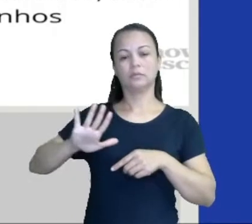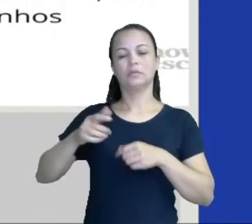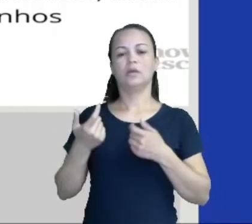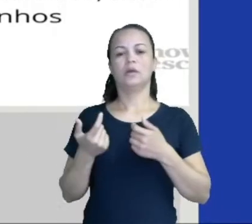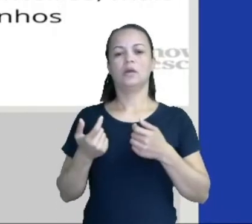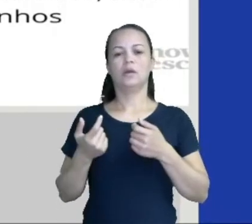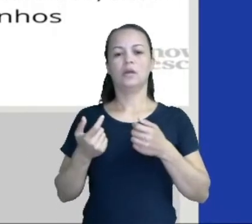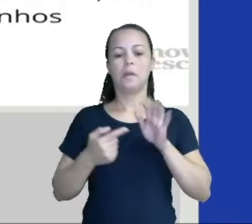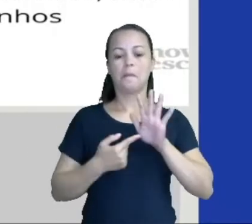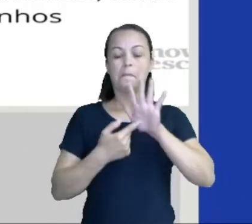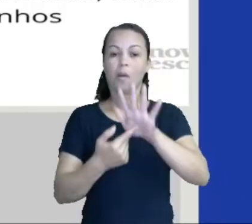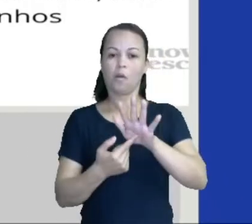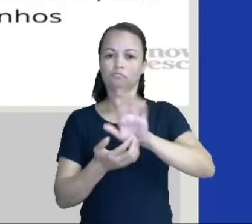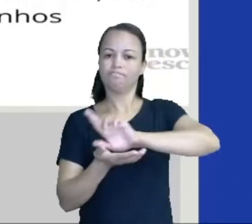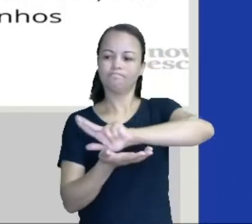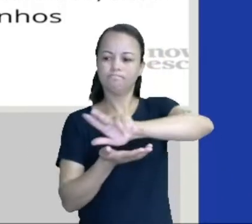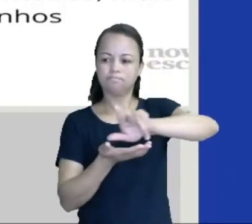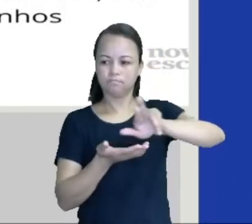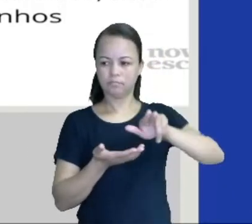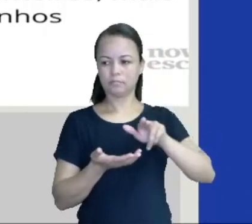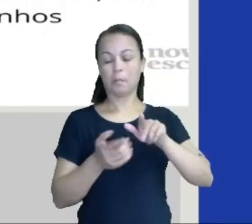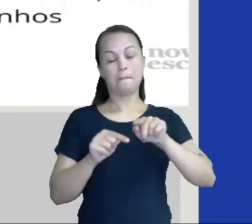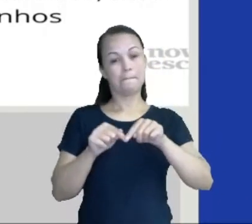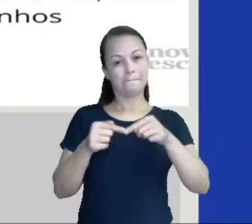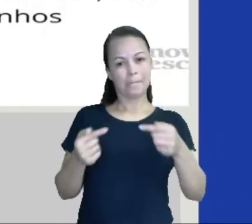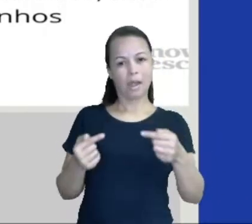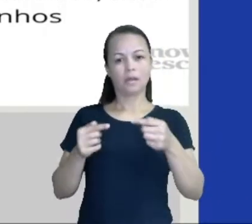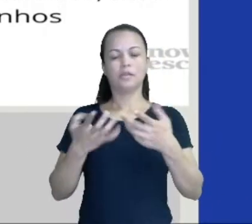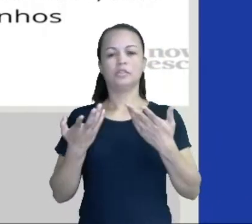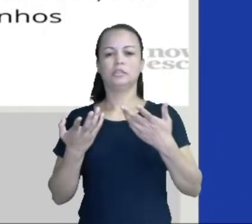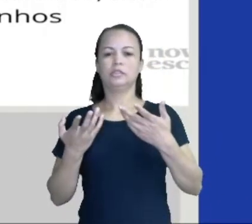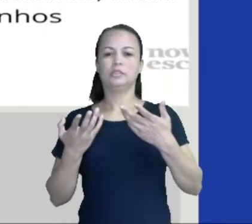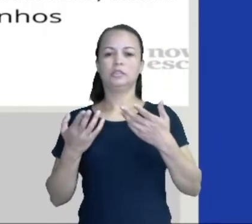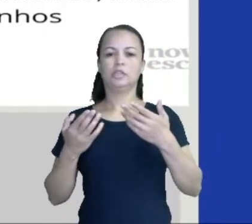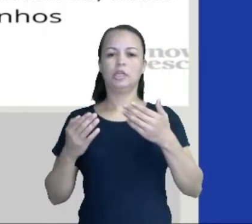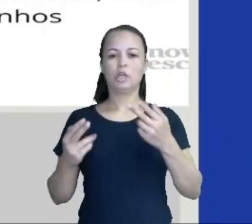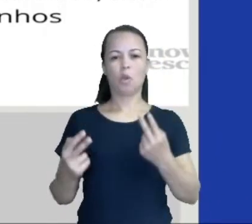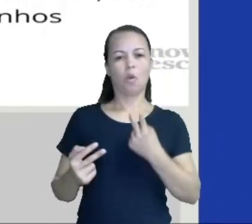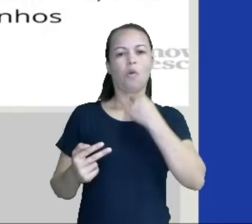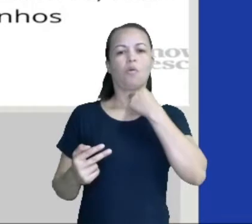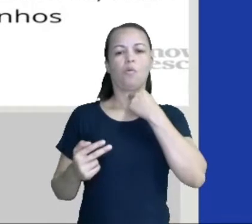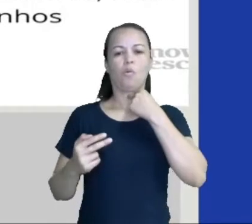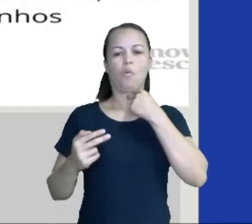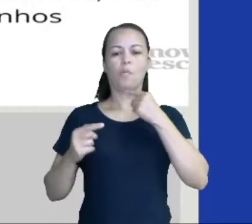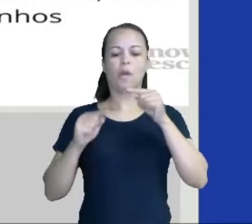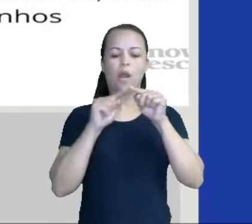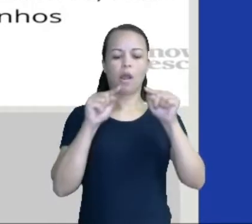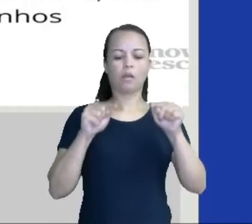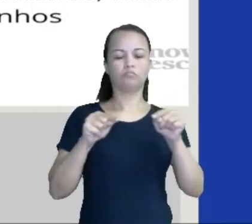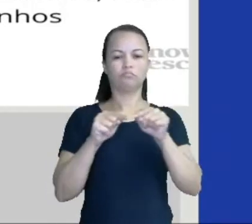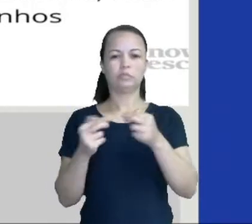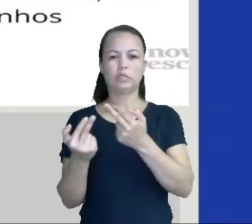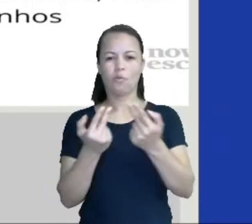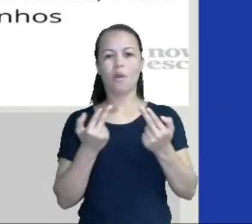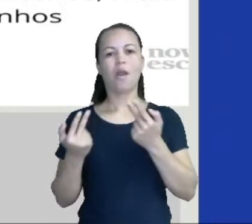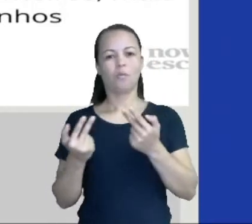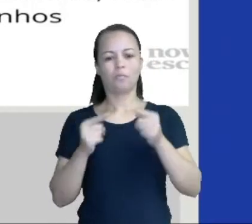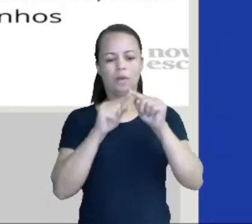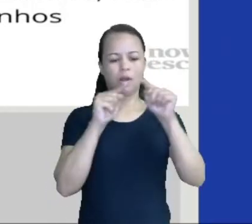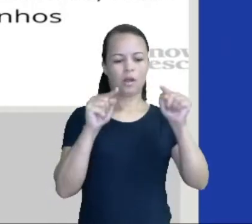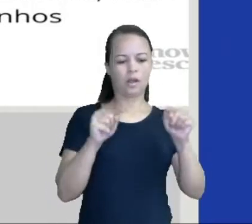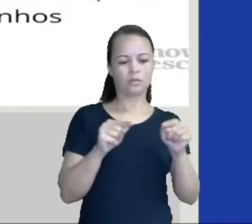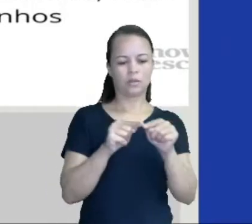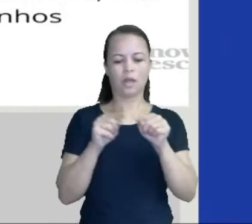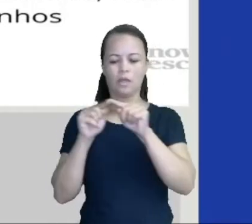apresentem formas diferentes, mas eles ocupam uma superfície do mesmo tamanho.